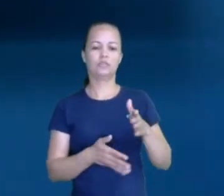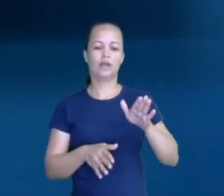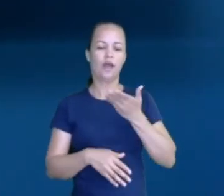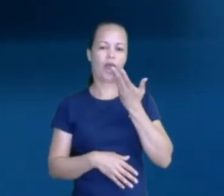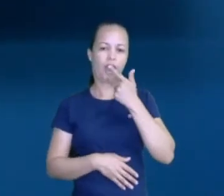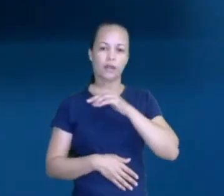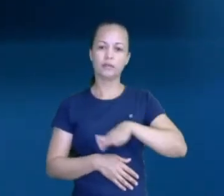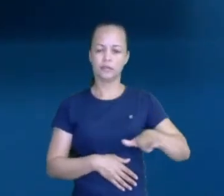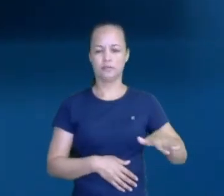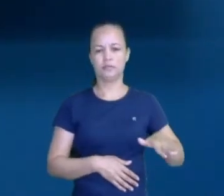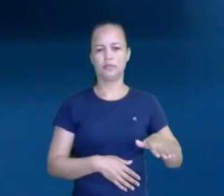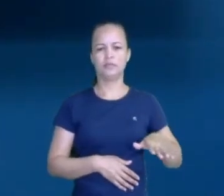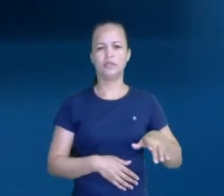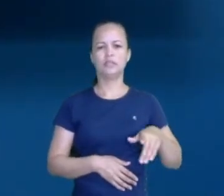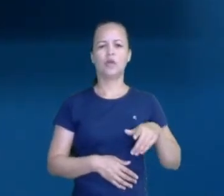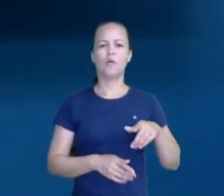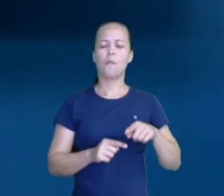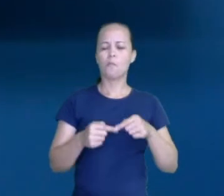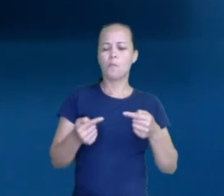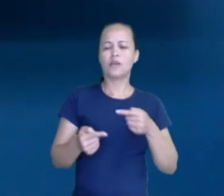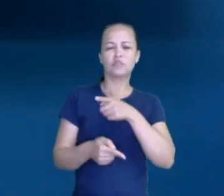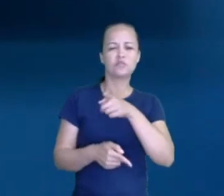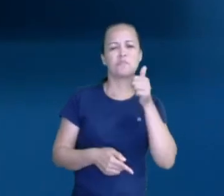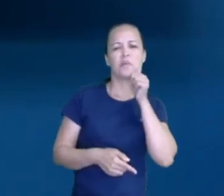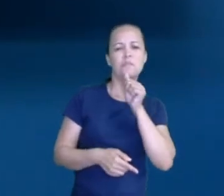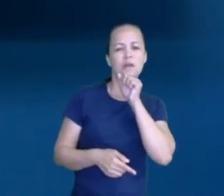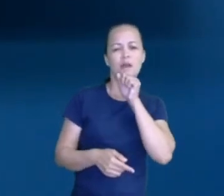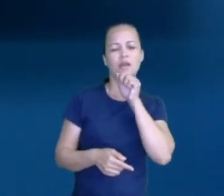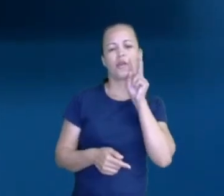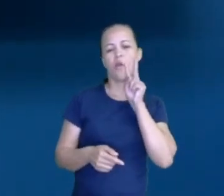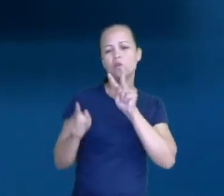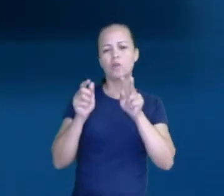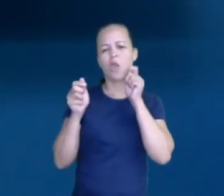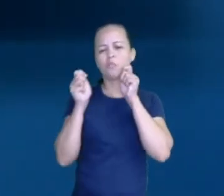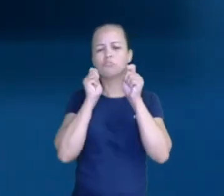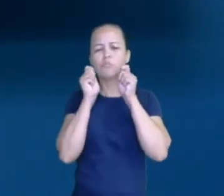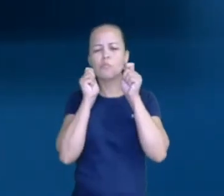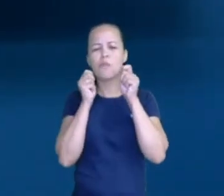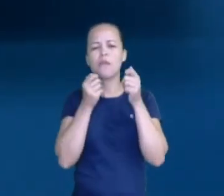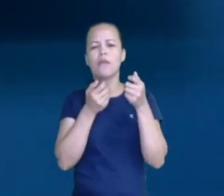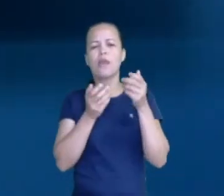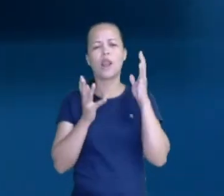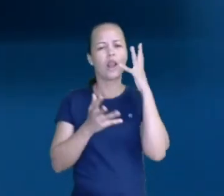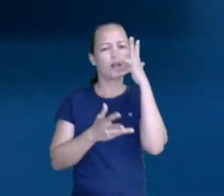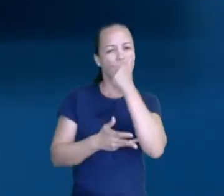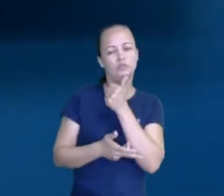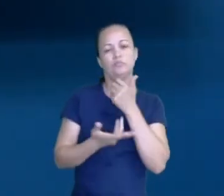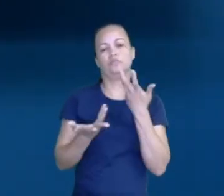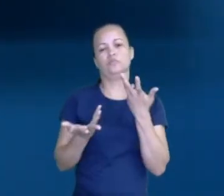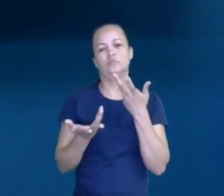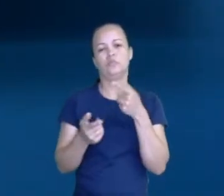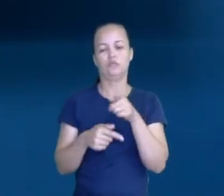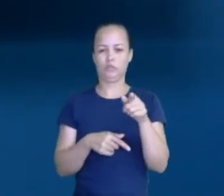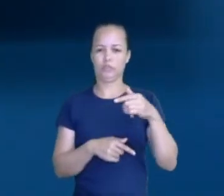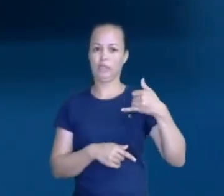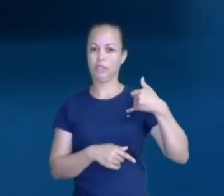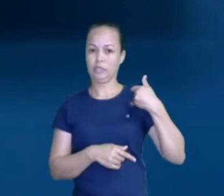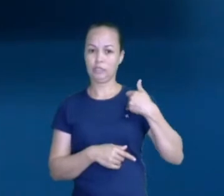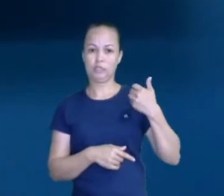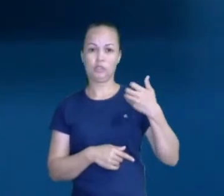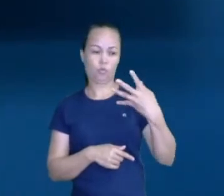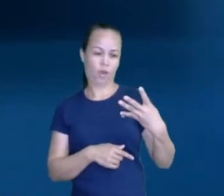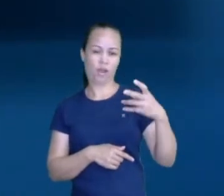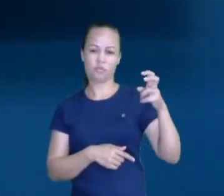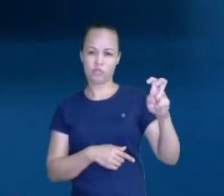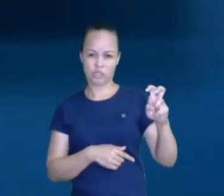mãe olhe para você e diga que você é um bebê lindo, você já tem os seus 5 anos, 4 anos, você não é mais um bebê,